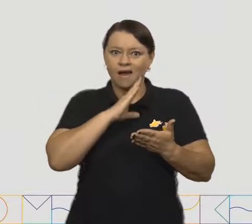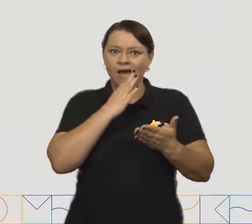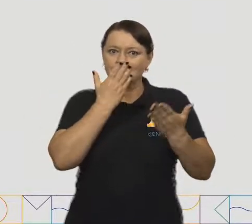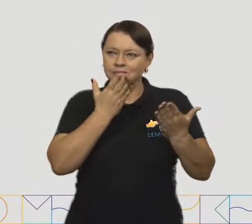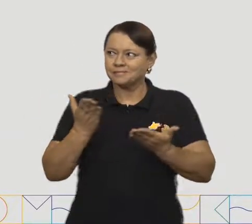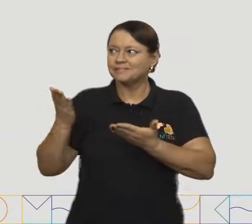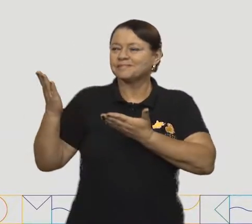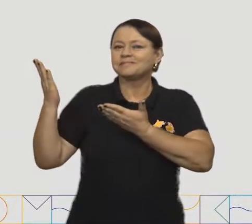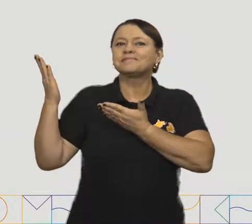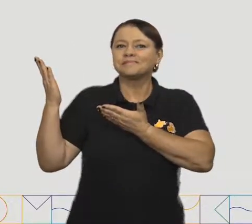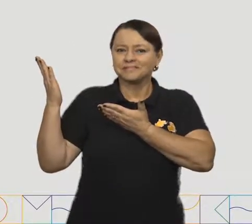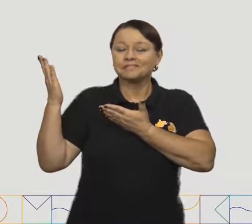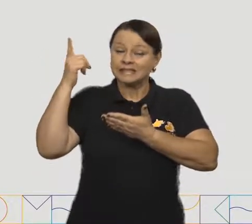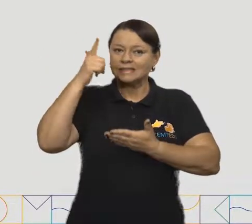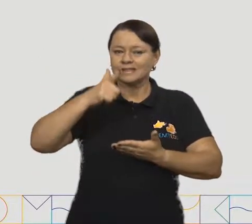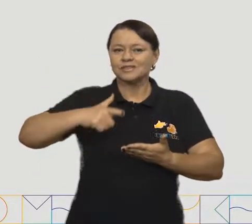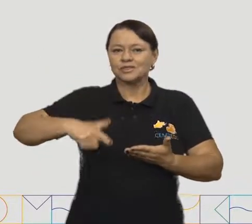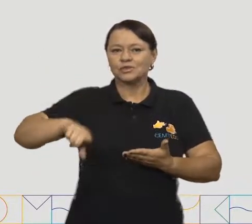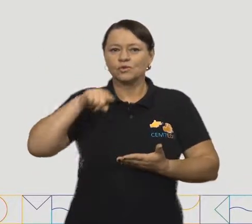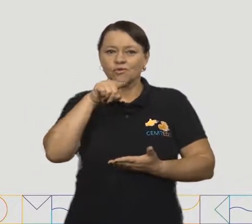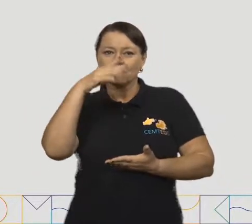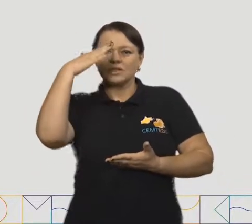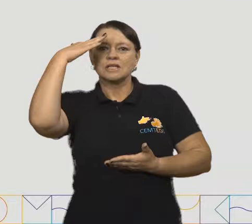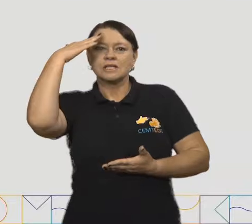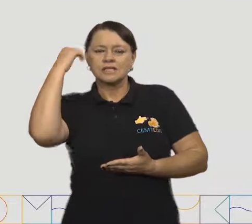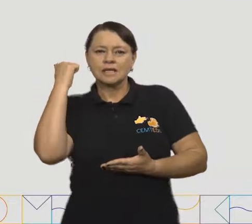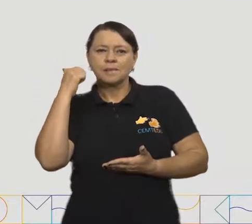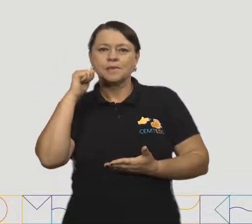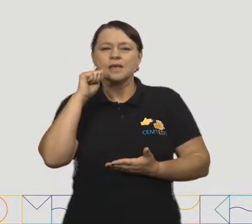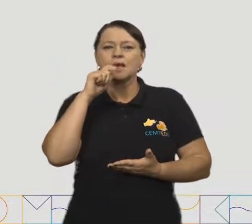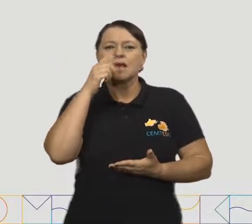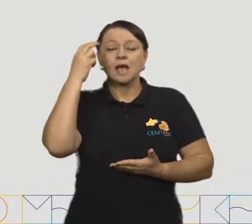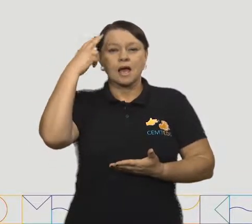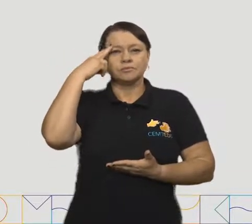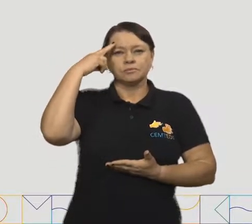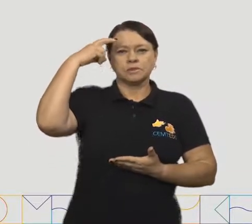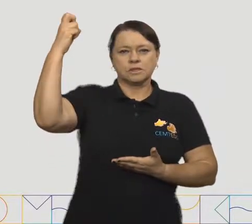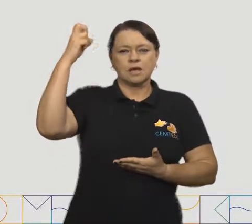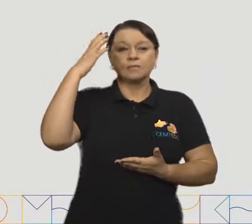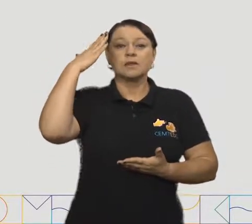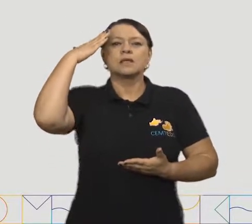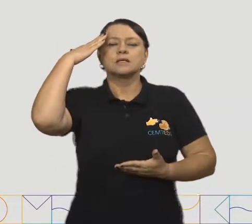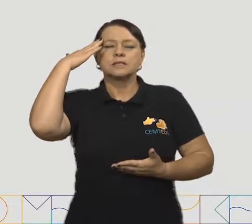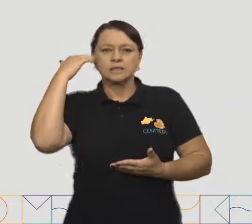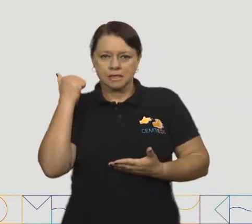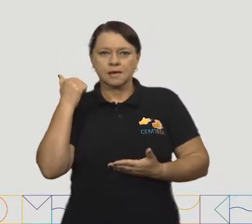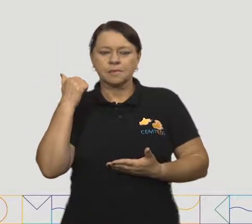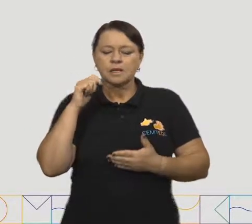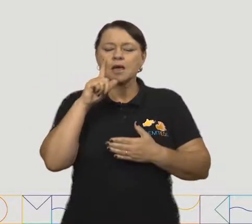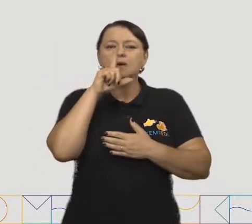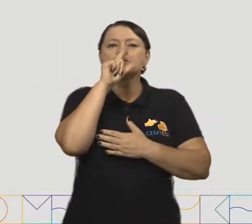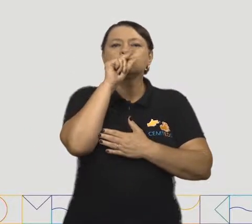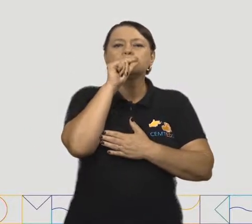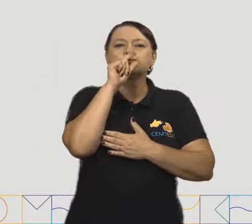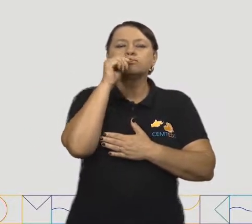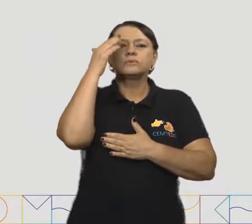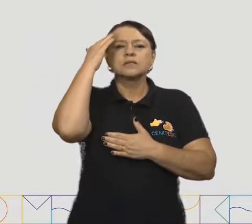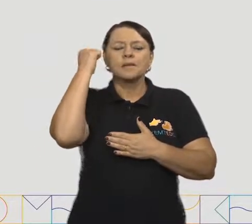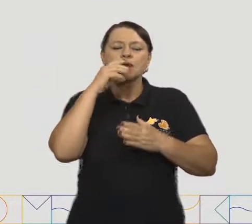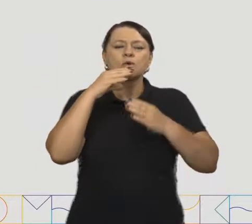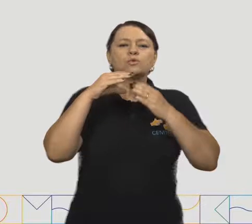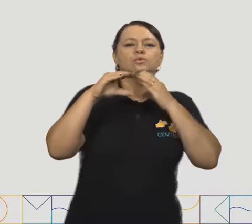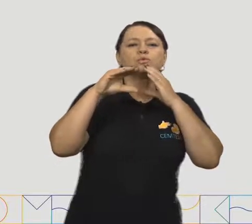que o acento faz toda a diferença. Preparados? Quero começar hoje fazendo um desafio para